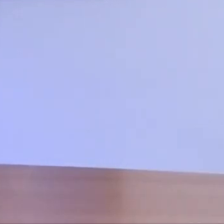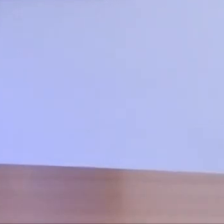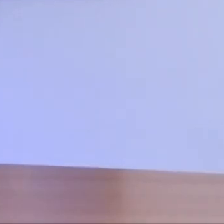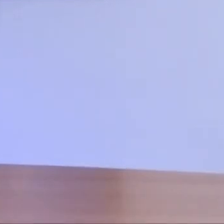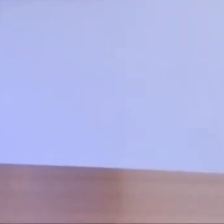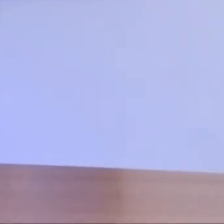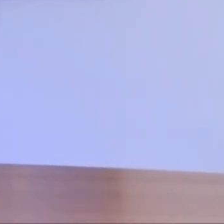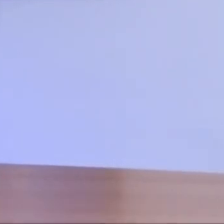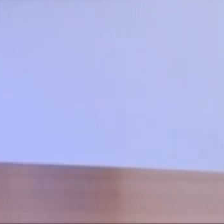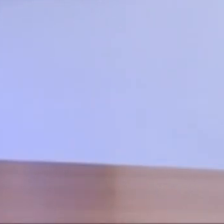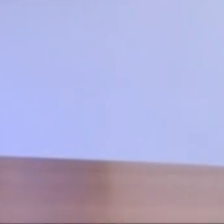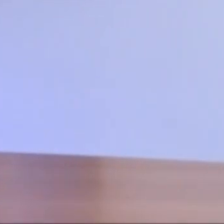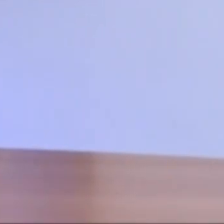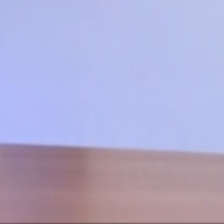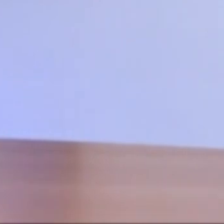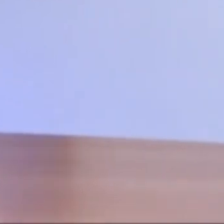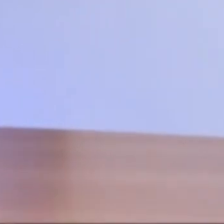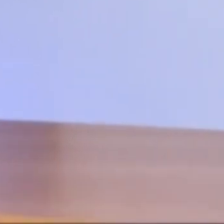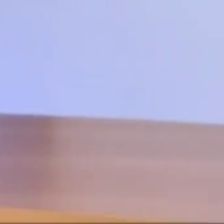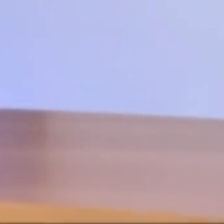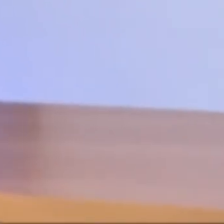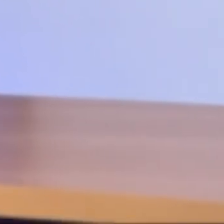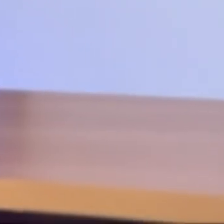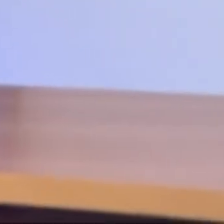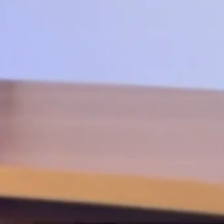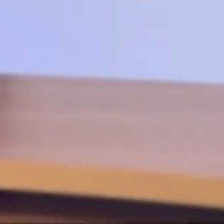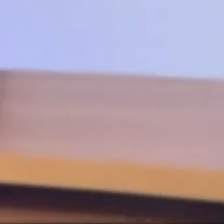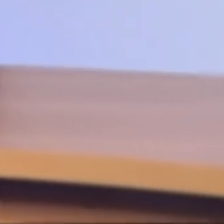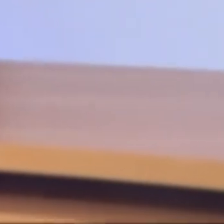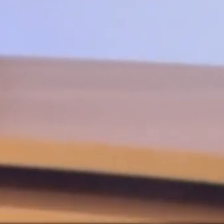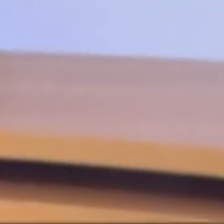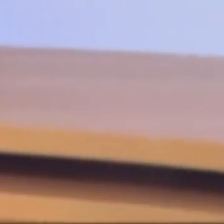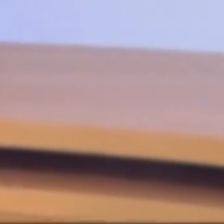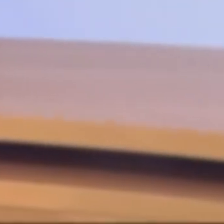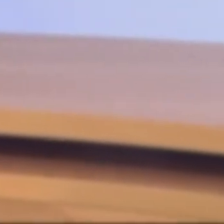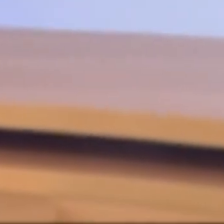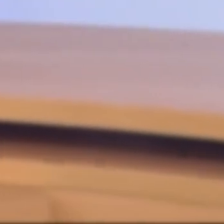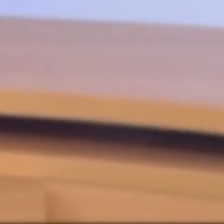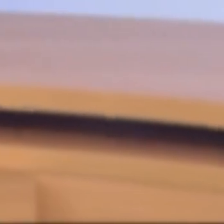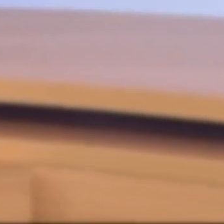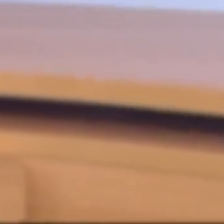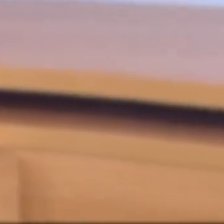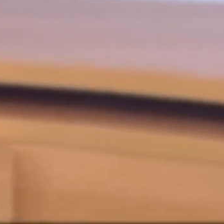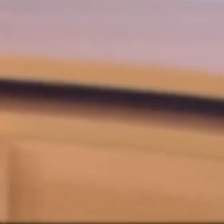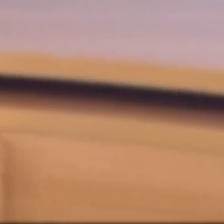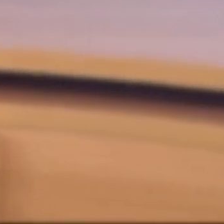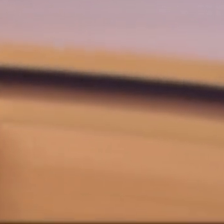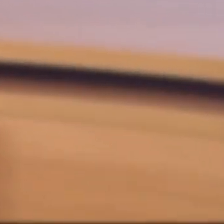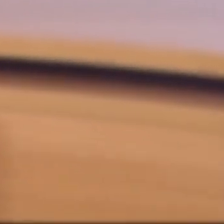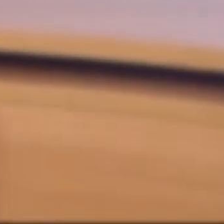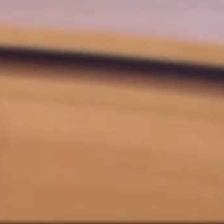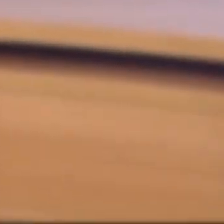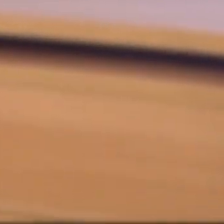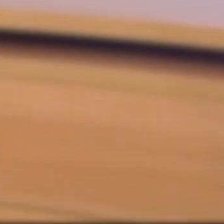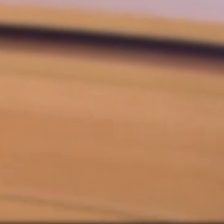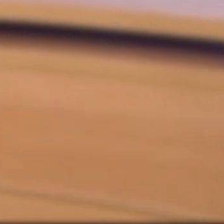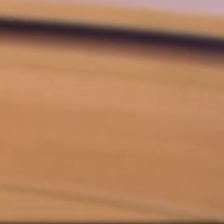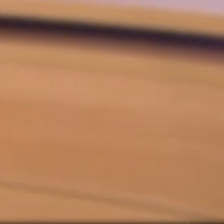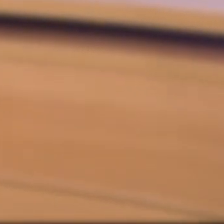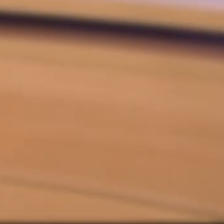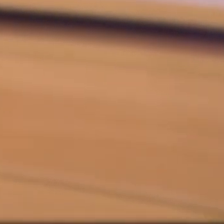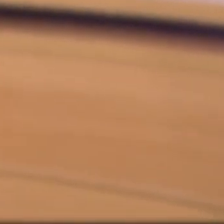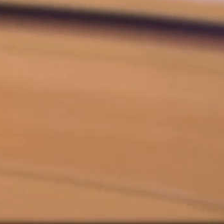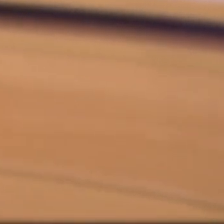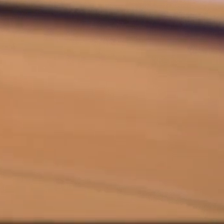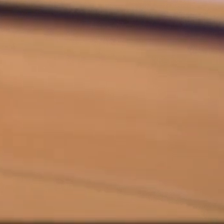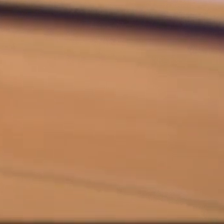rodeio internacional. O conteúdo das demais matérias apreciadas você confere na íntegra na reprise da sessão plenária, que